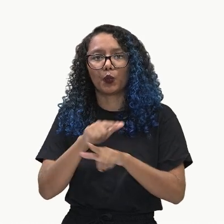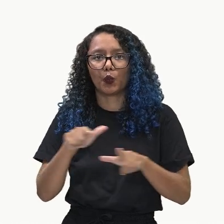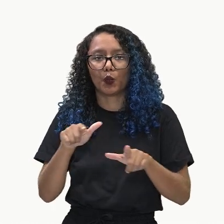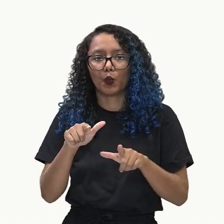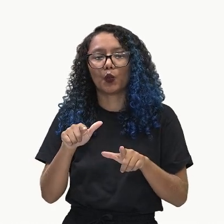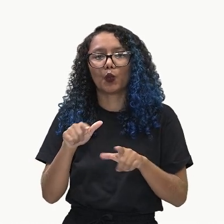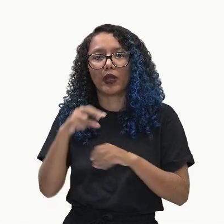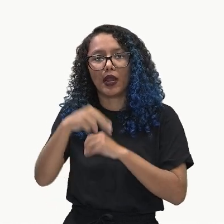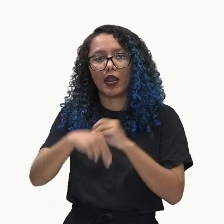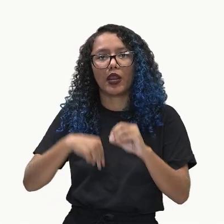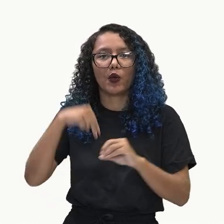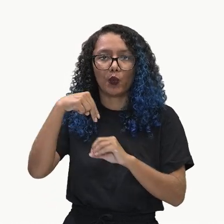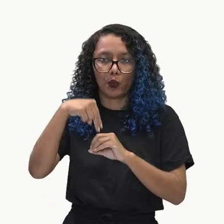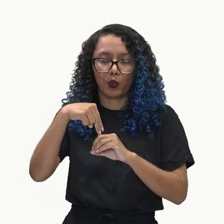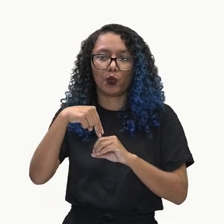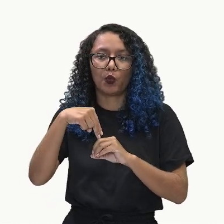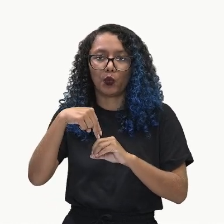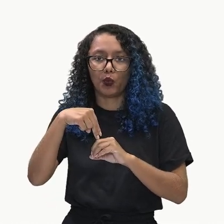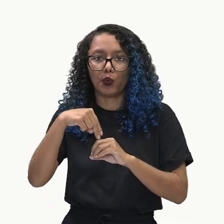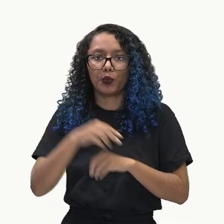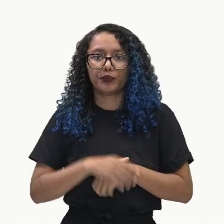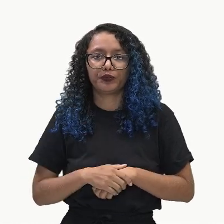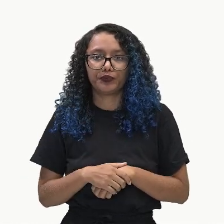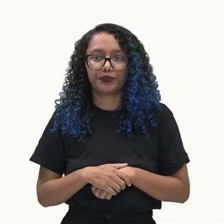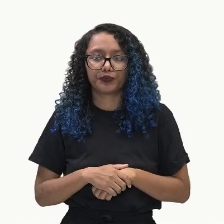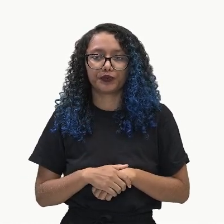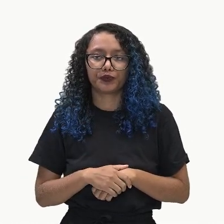certo? E